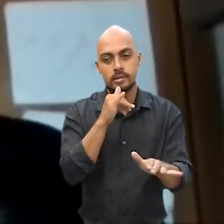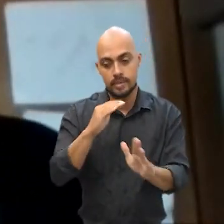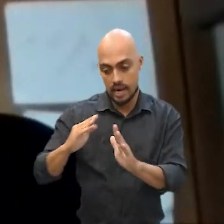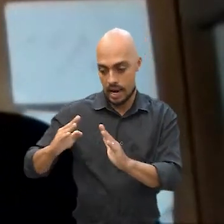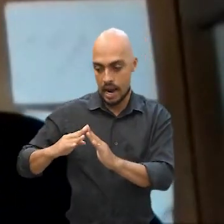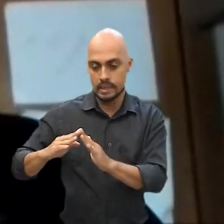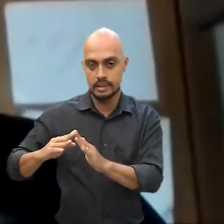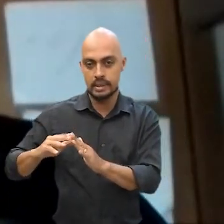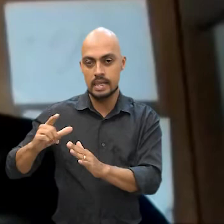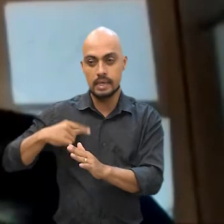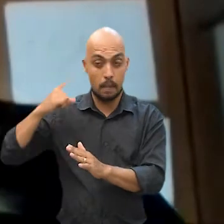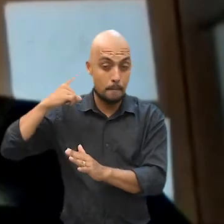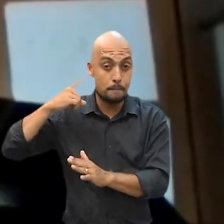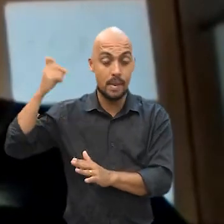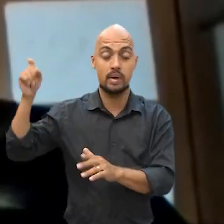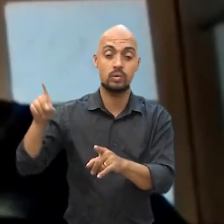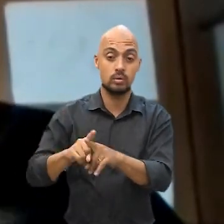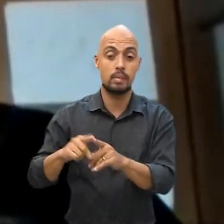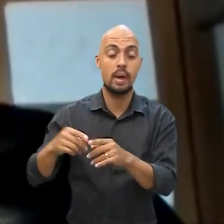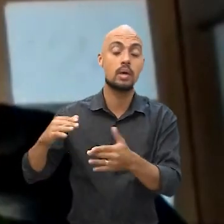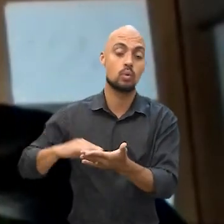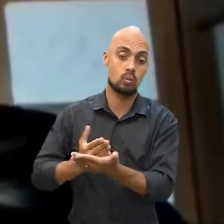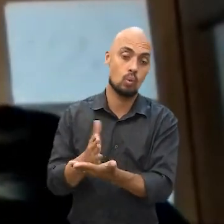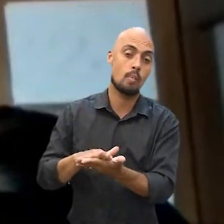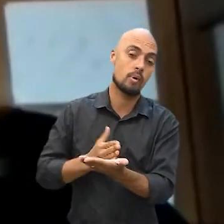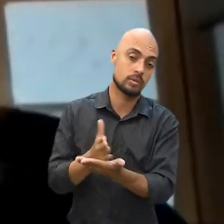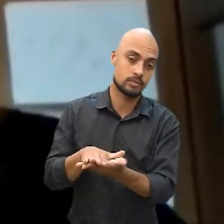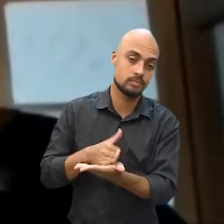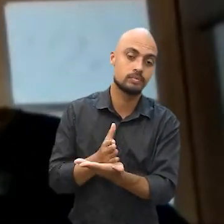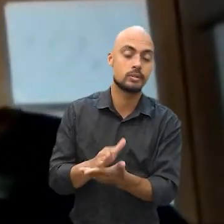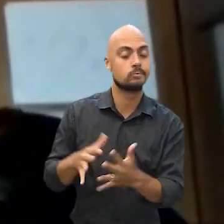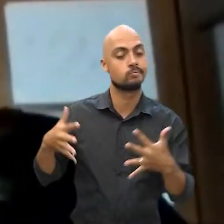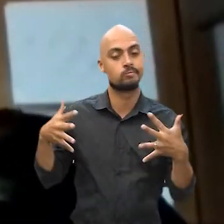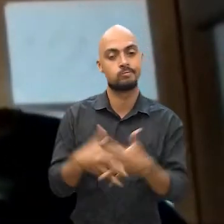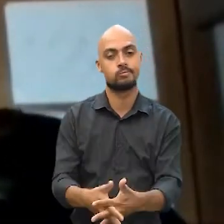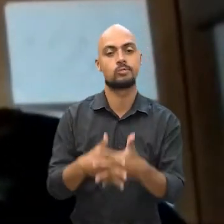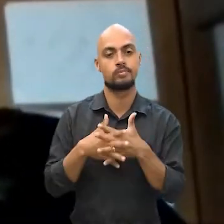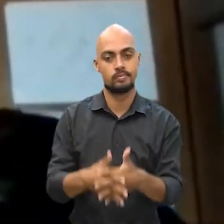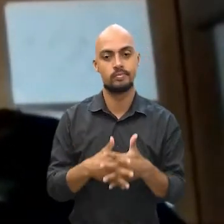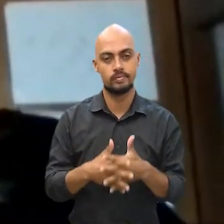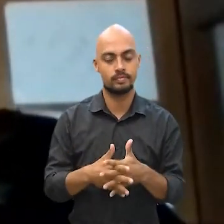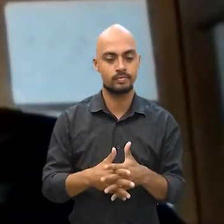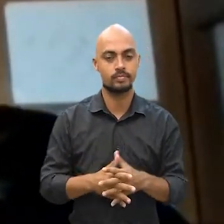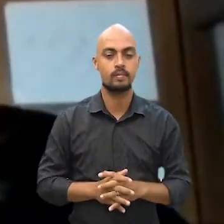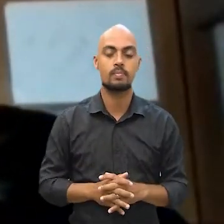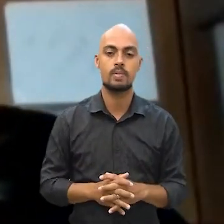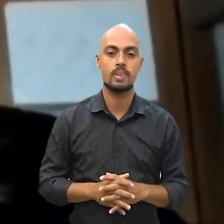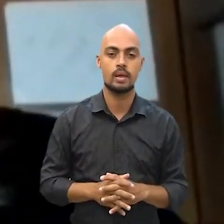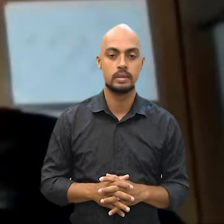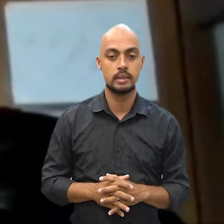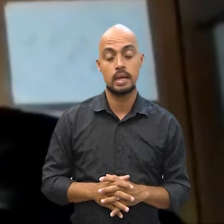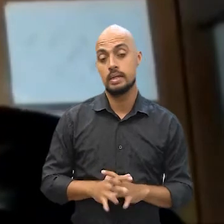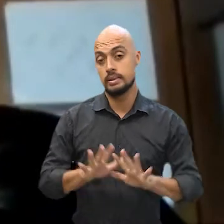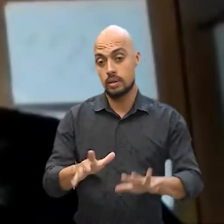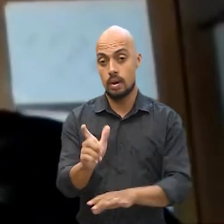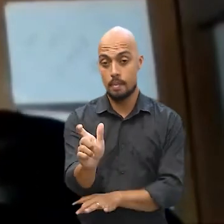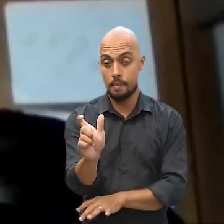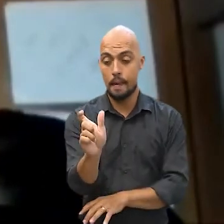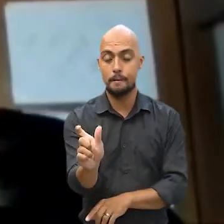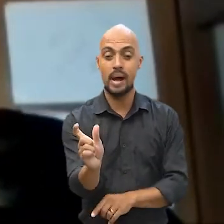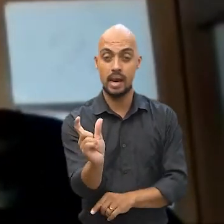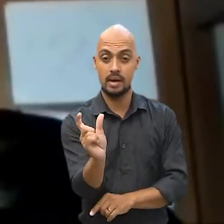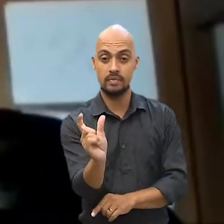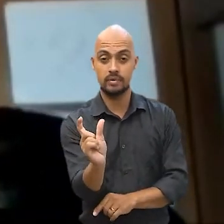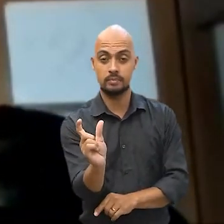tem o aspirador de pó. Então, isso tudo também é muito complicado para essa criança, né? Então, eu acho que existe uma